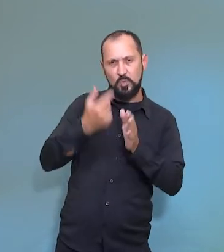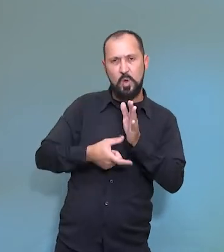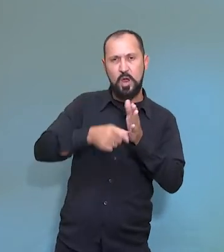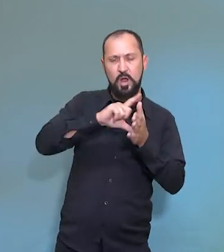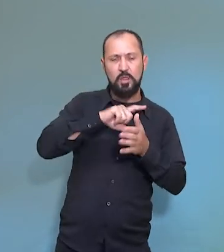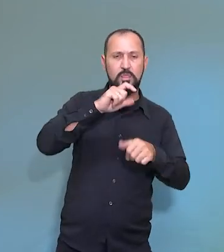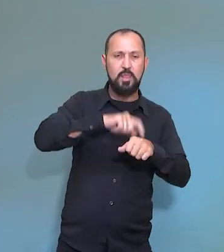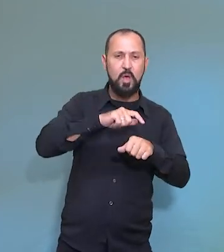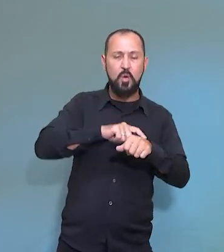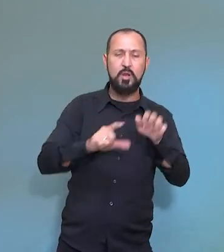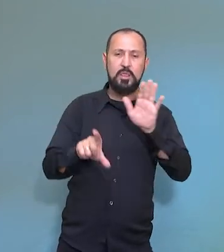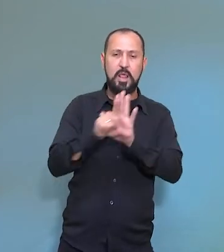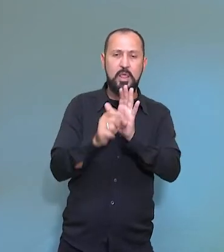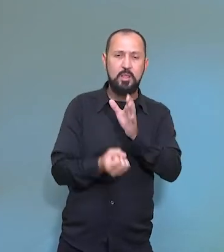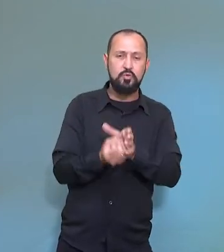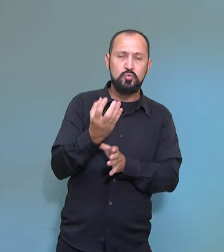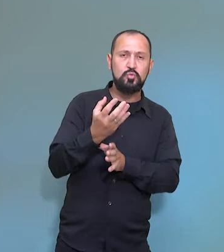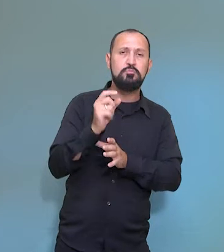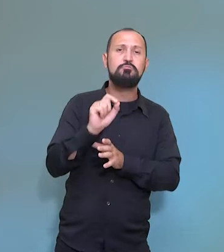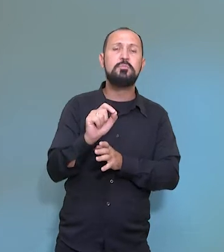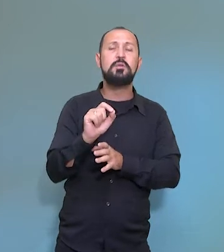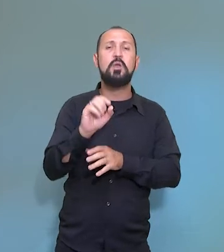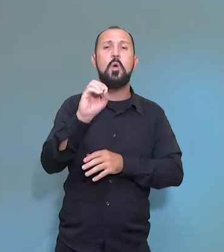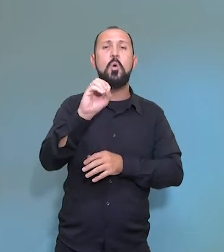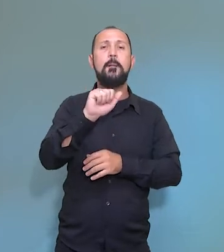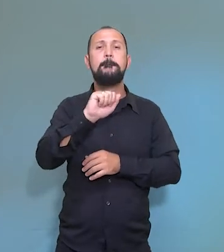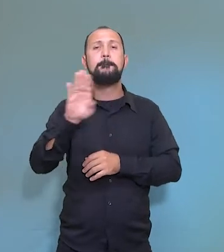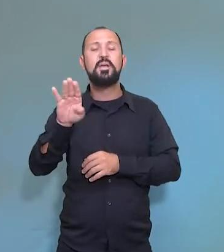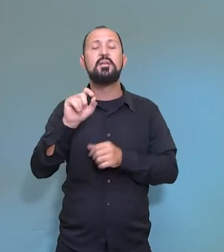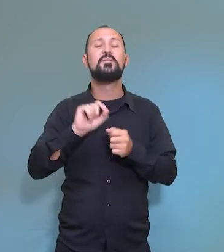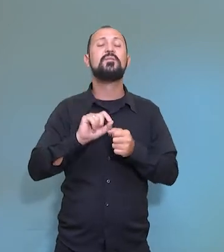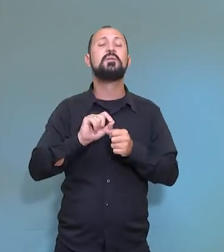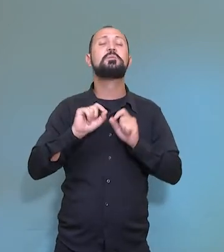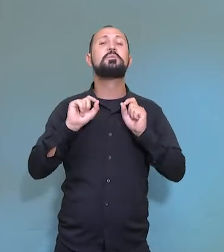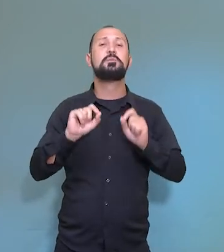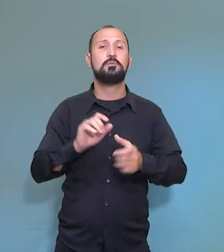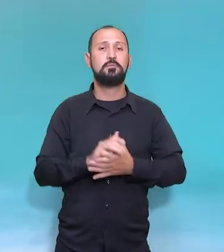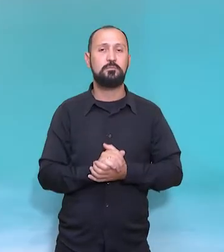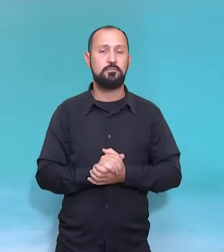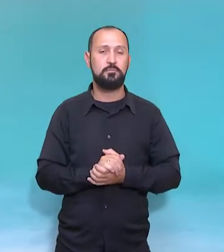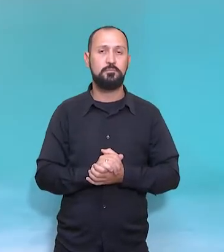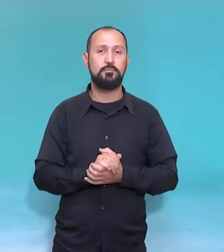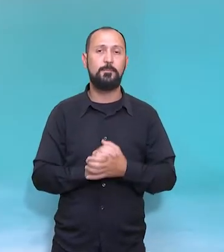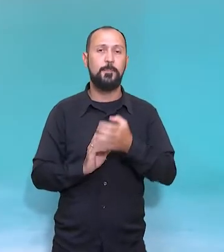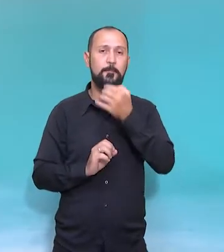foi pensado no ato de elaboração dessa lei? O que a OAB, por exemplo, está fazendo?